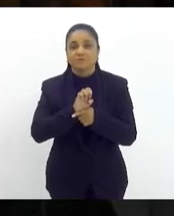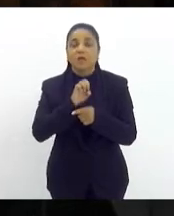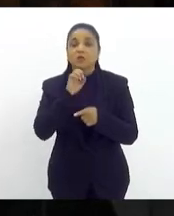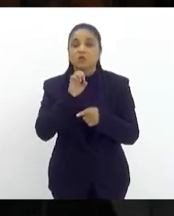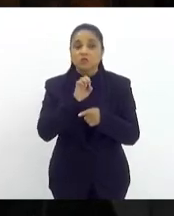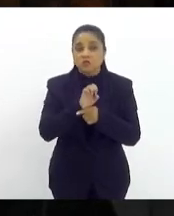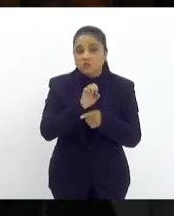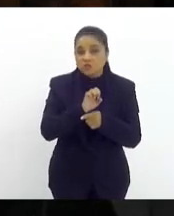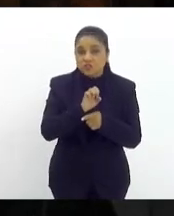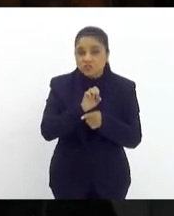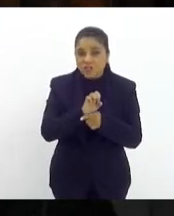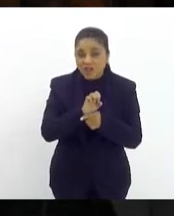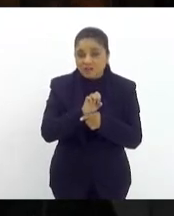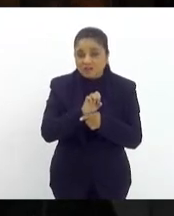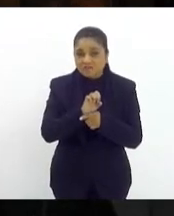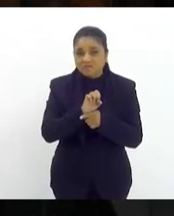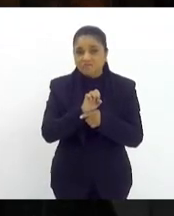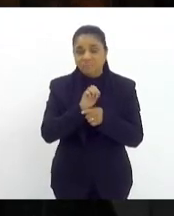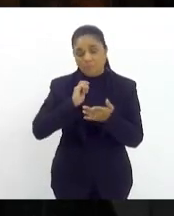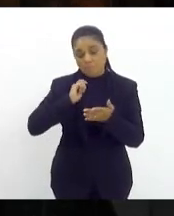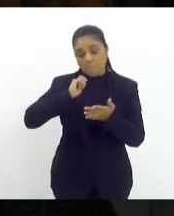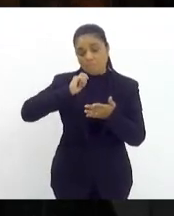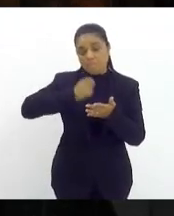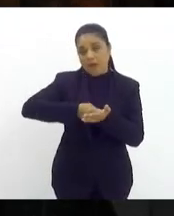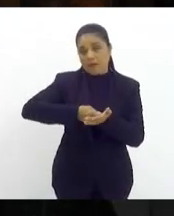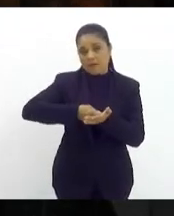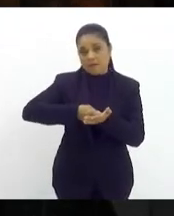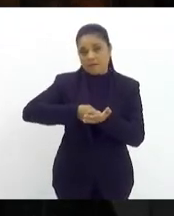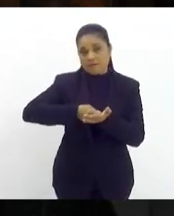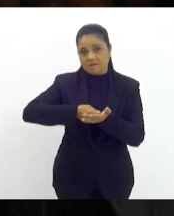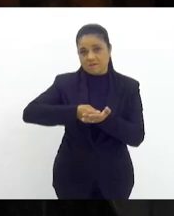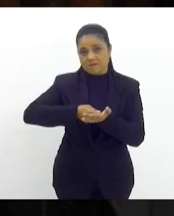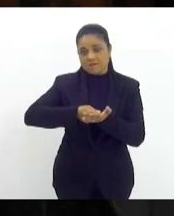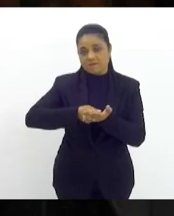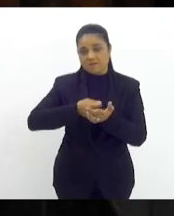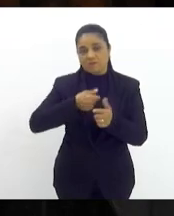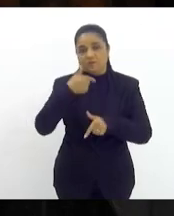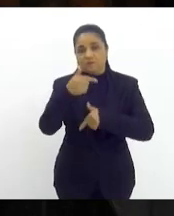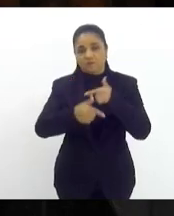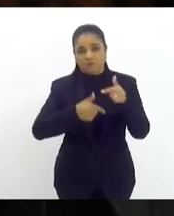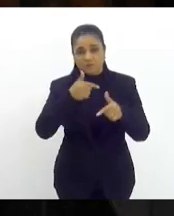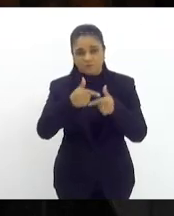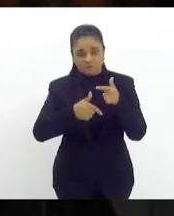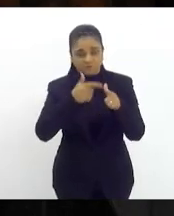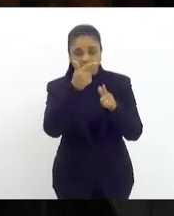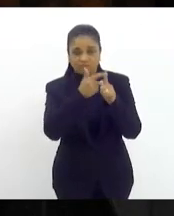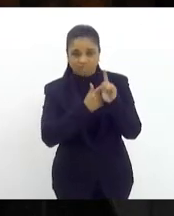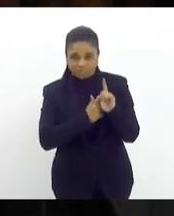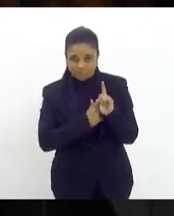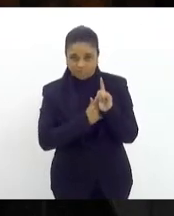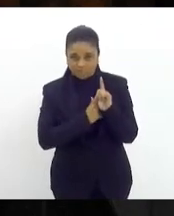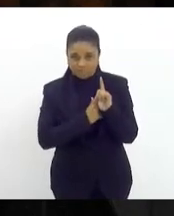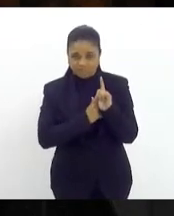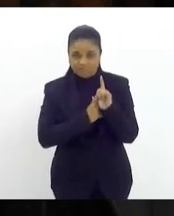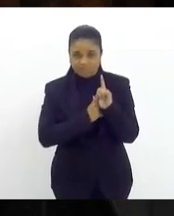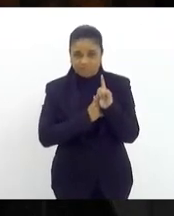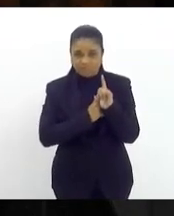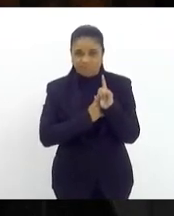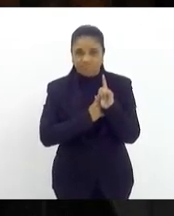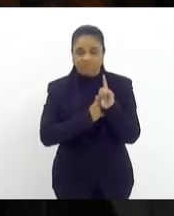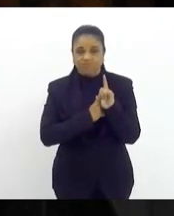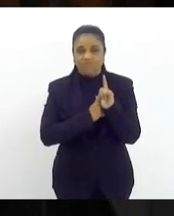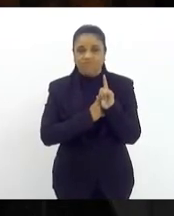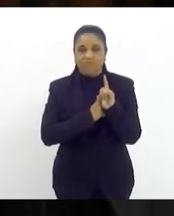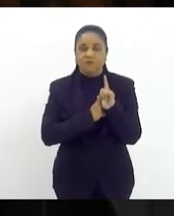Estados paguem os serviços das suas dívidas com a respectiva